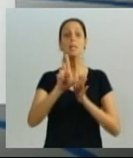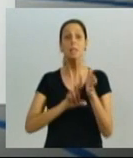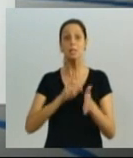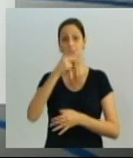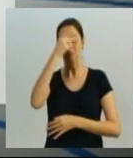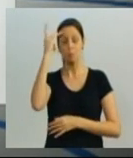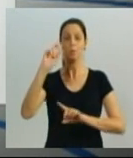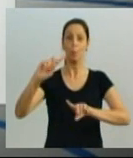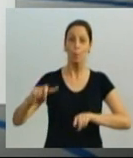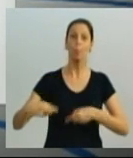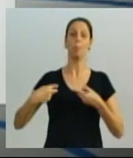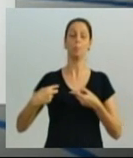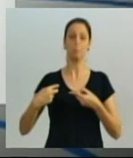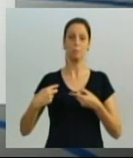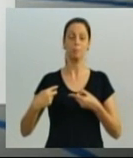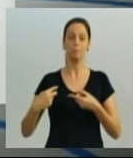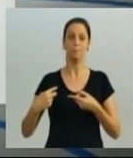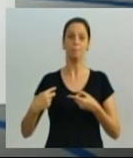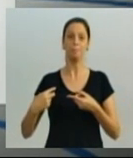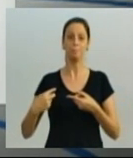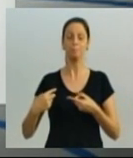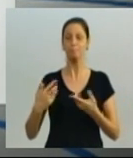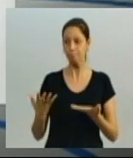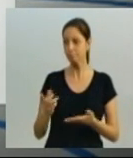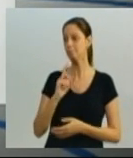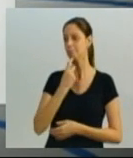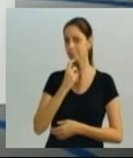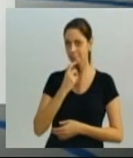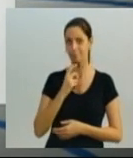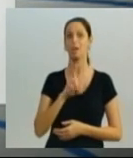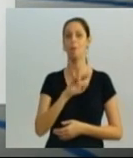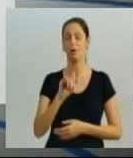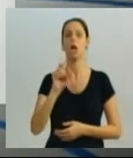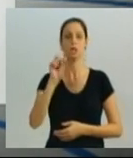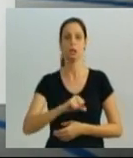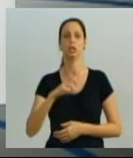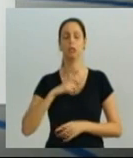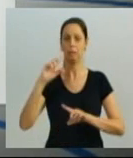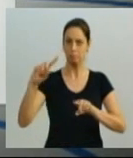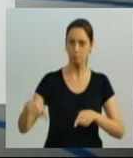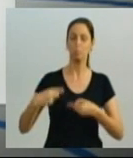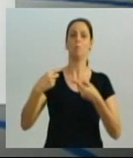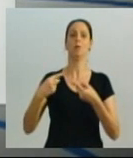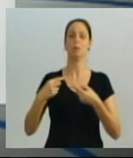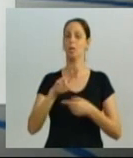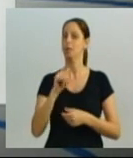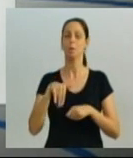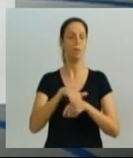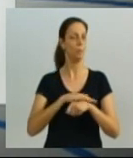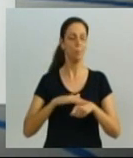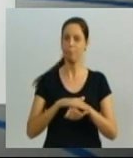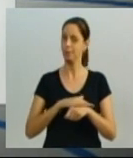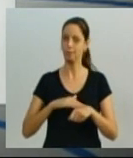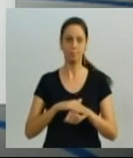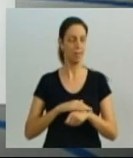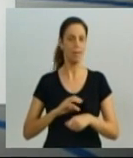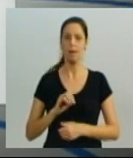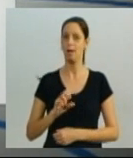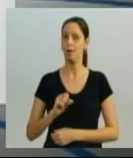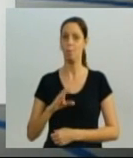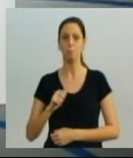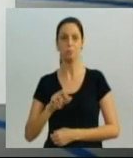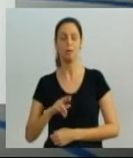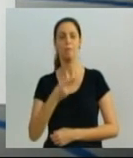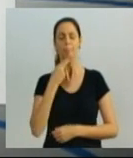bata, né, Roberto, vai ter um monte de gente que eventualmente não vai conversar, Oscar, eles vão dizer,